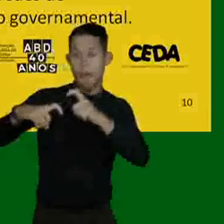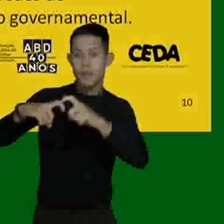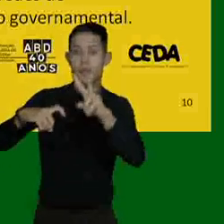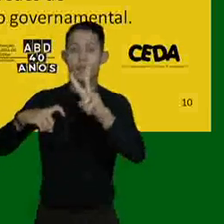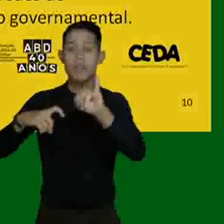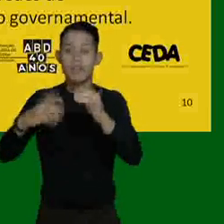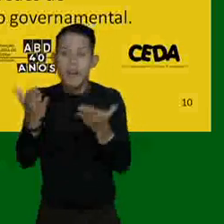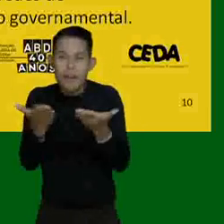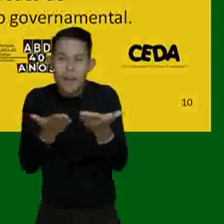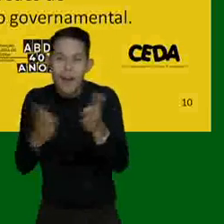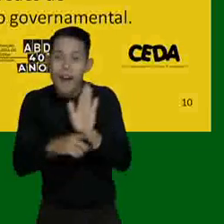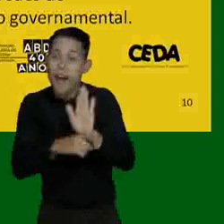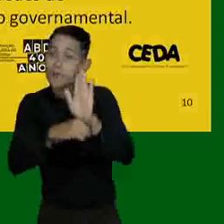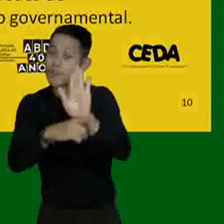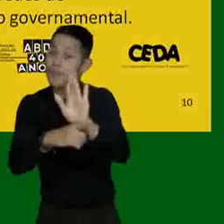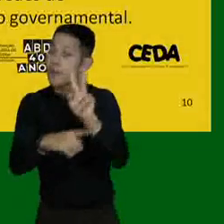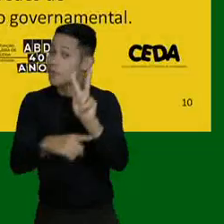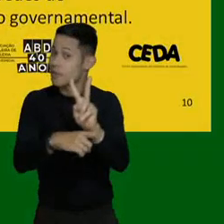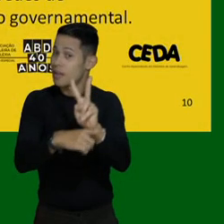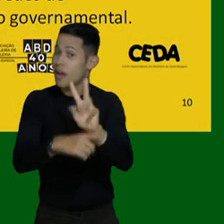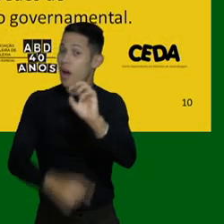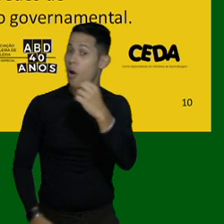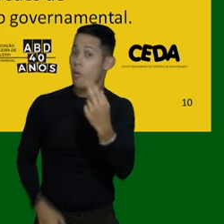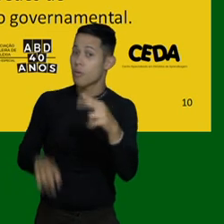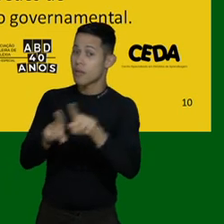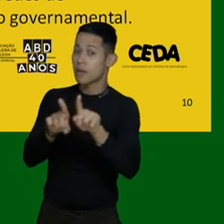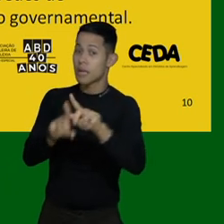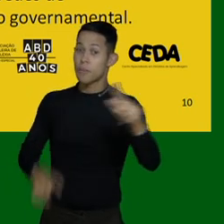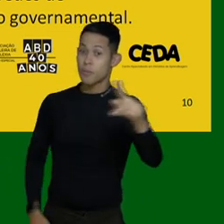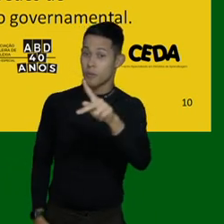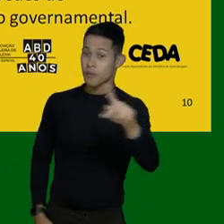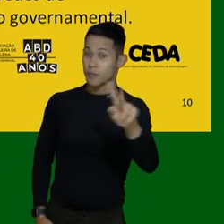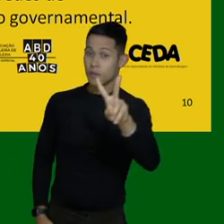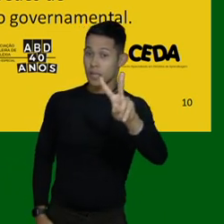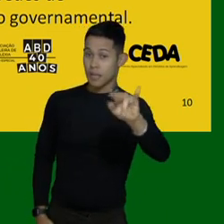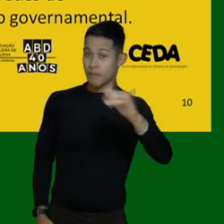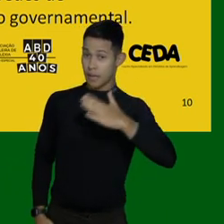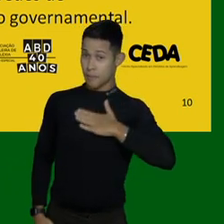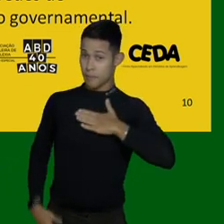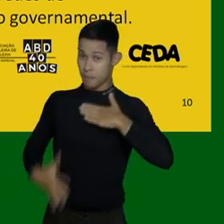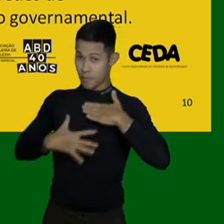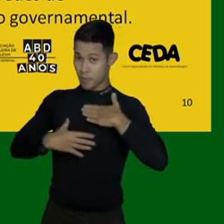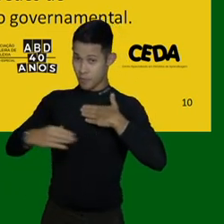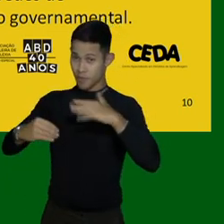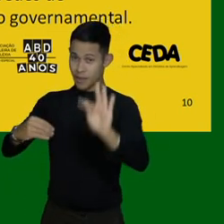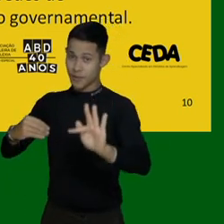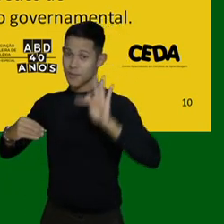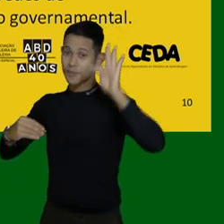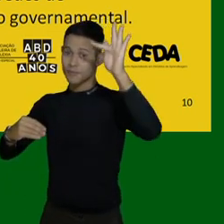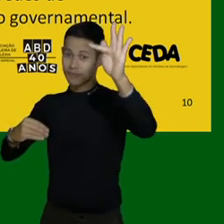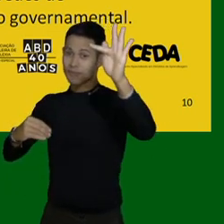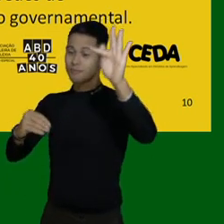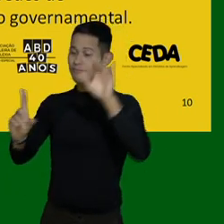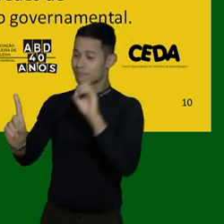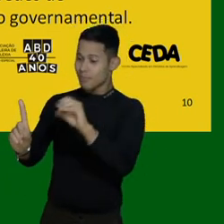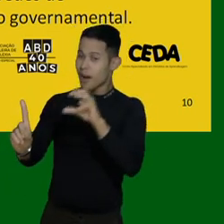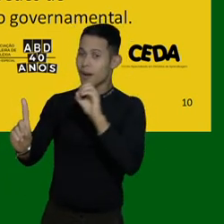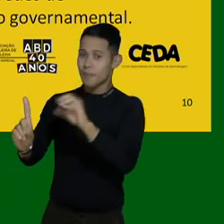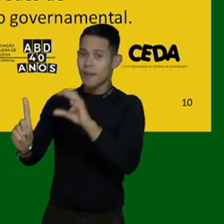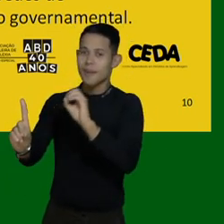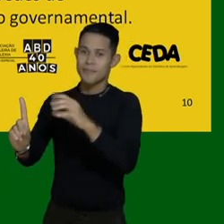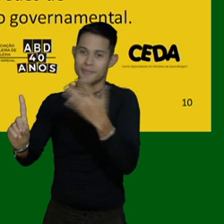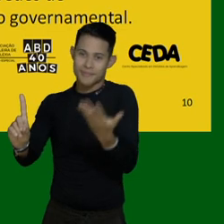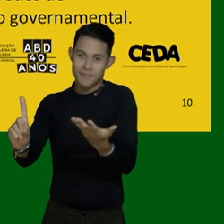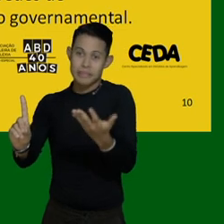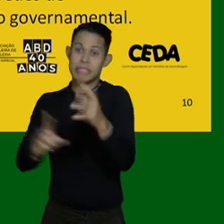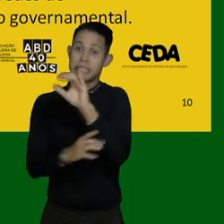lá na frente pode ser um professor que vai est ensinando o meu filho lá na frente e se eu contribuir para que ele chegue lá